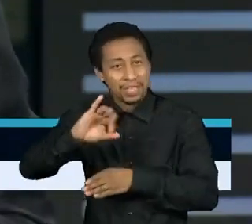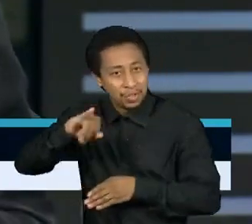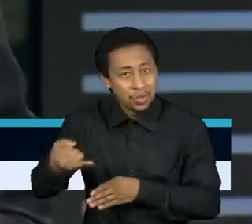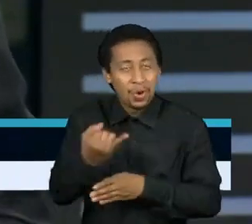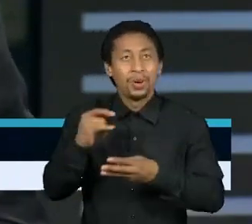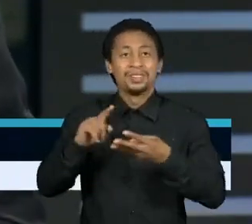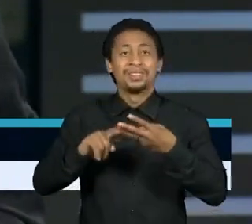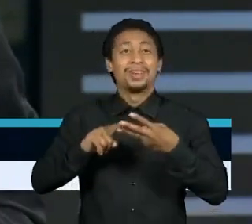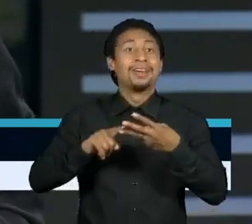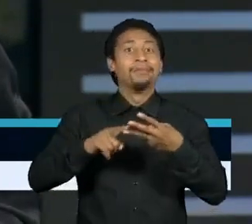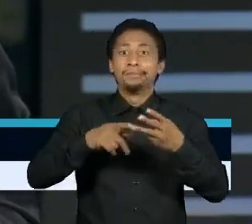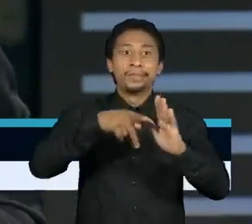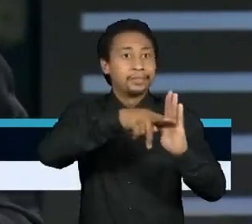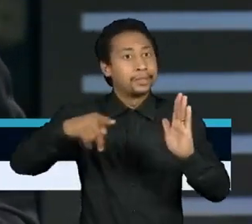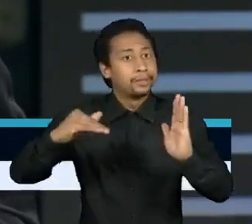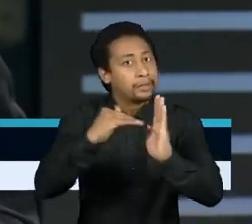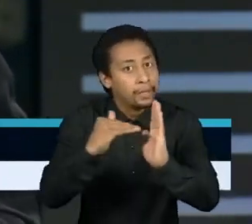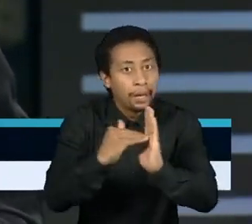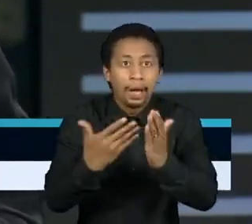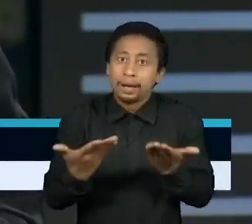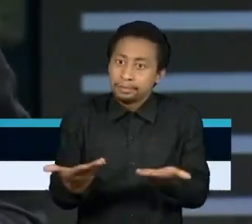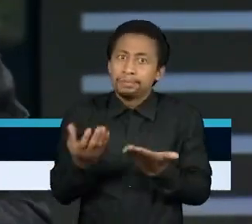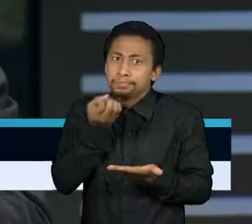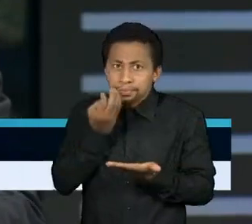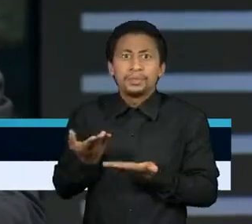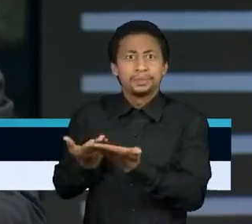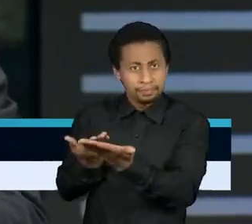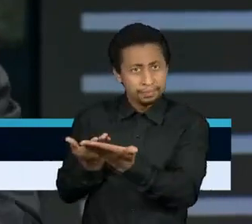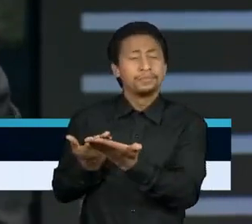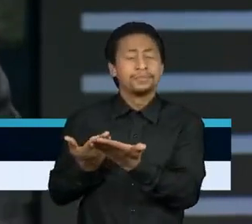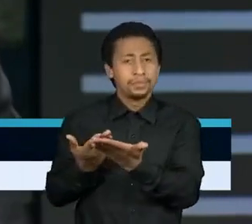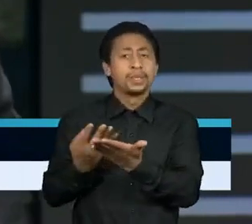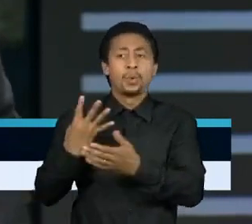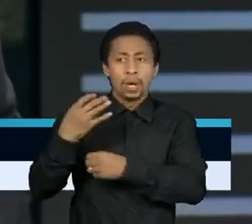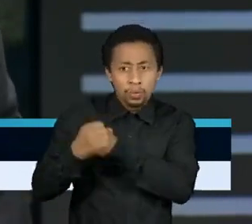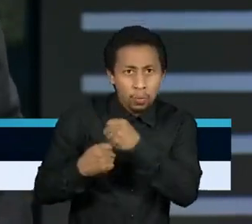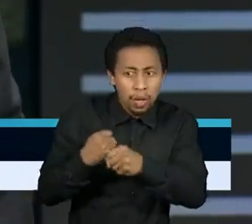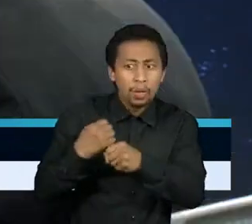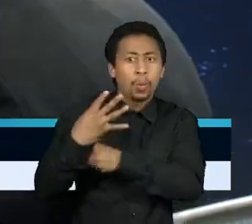presidente em dois mandatos. Então, é alguém que a gente tem que ficar